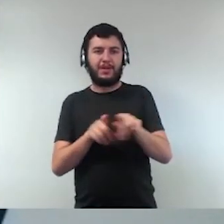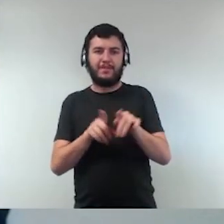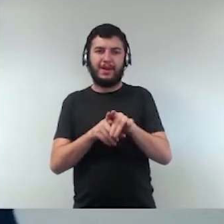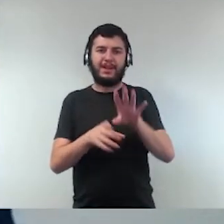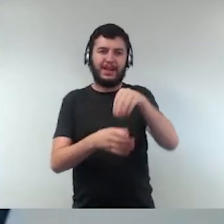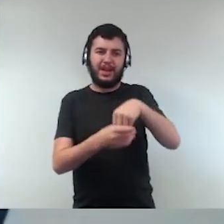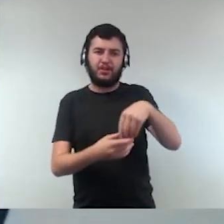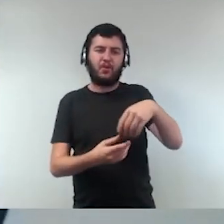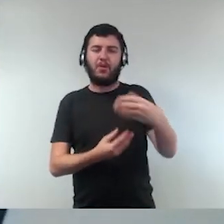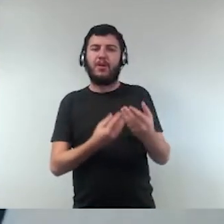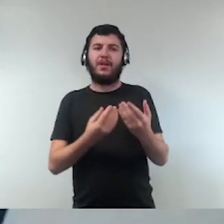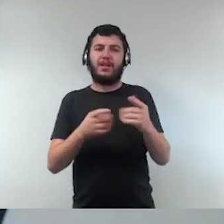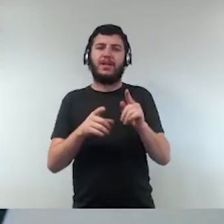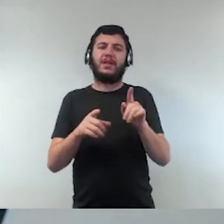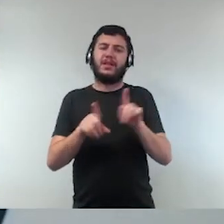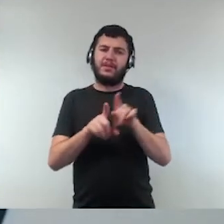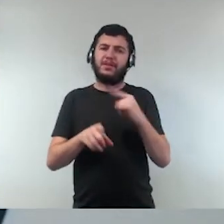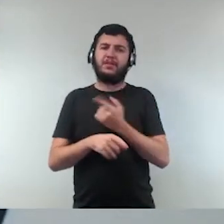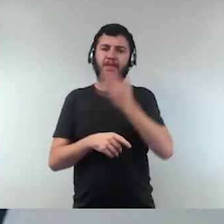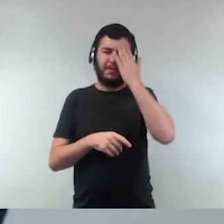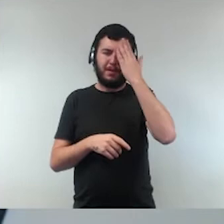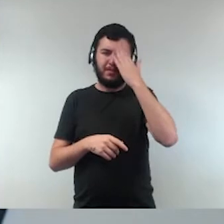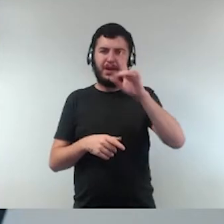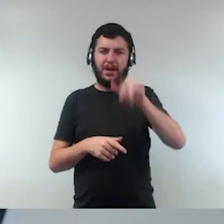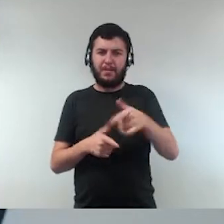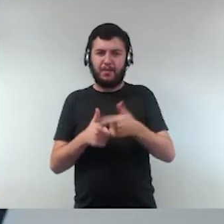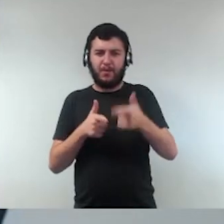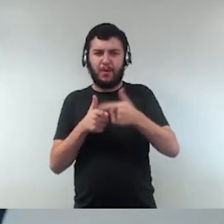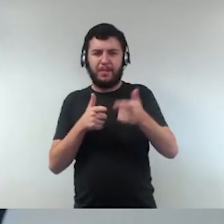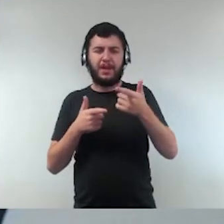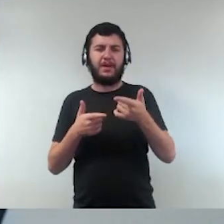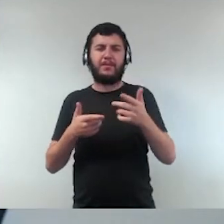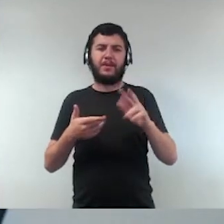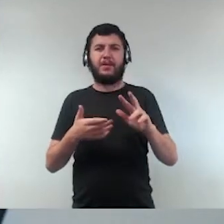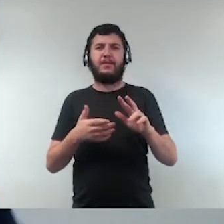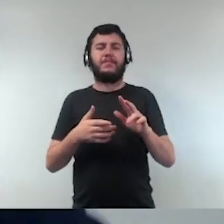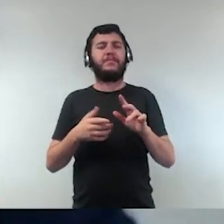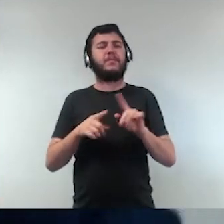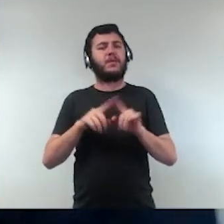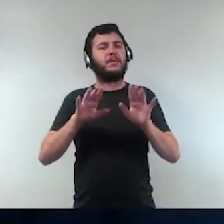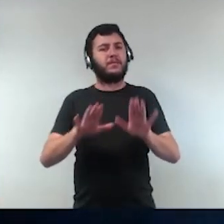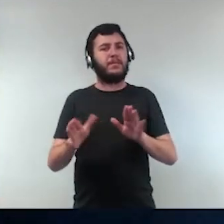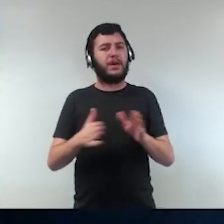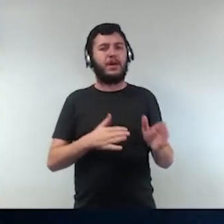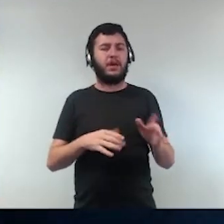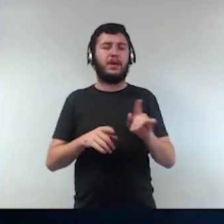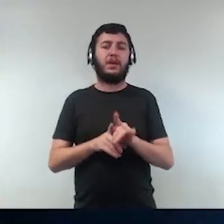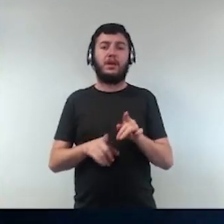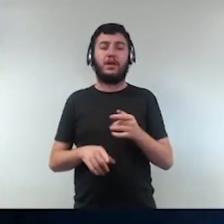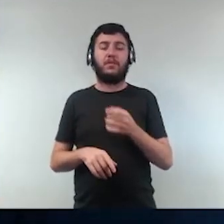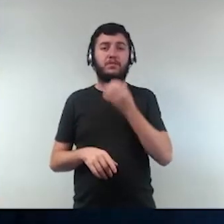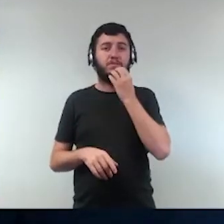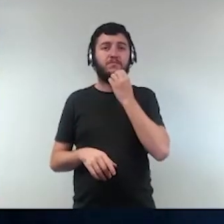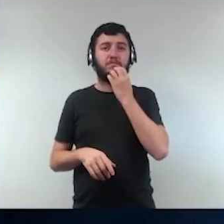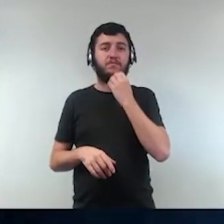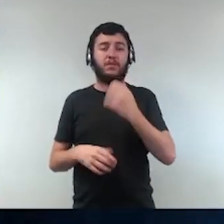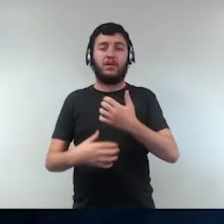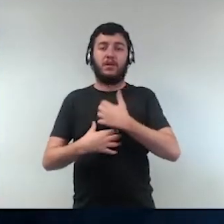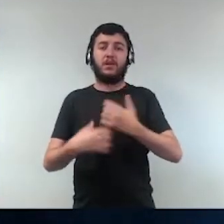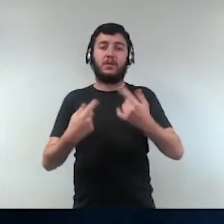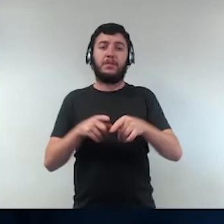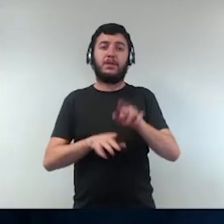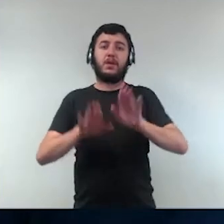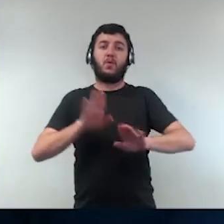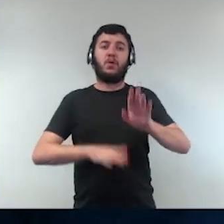um dos problemas mais expressivos. Um ponto que me parece que exige cautela